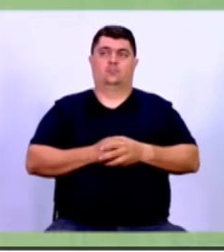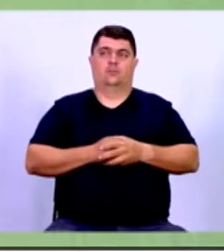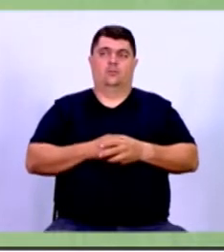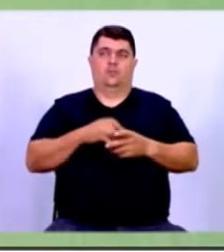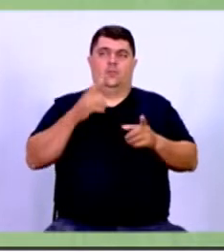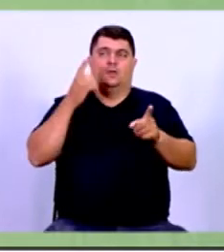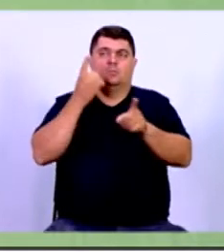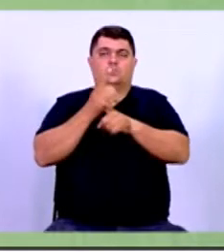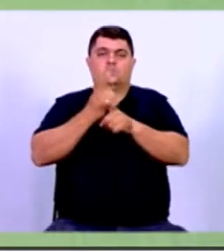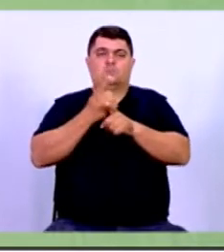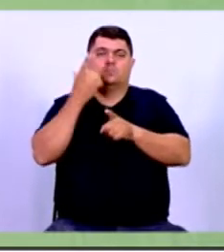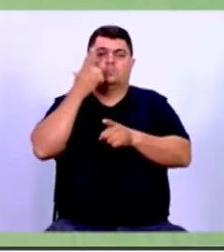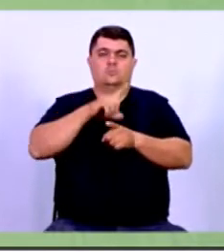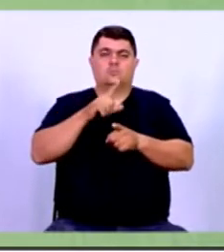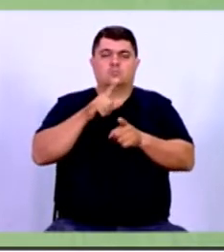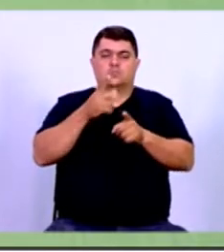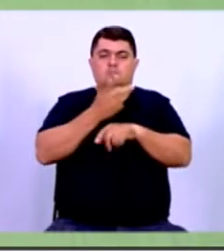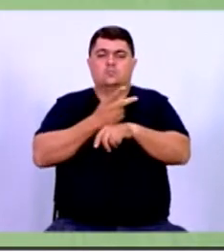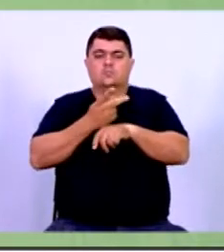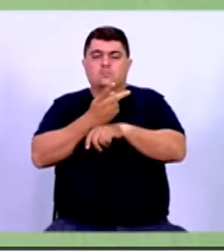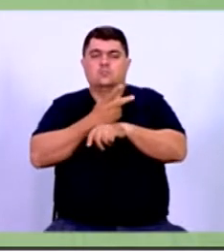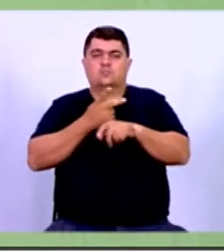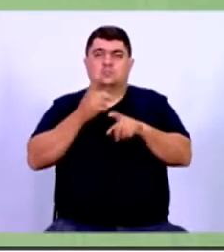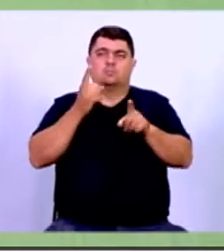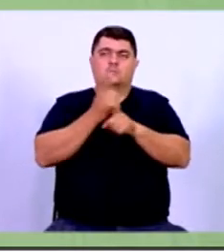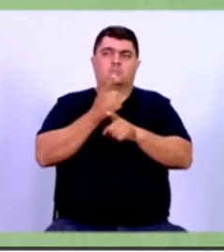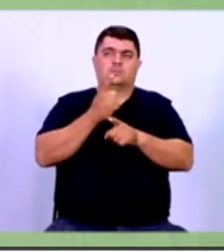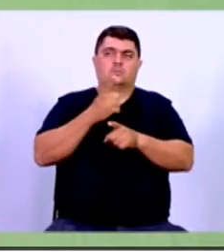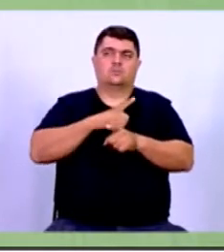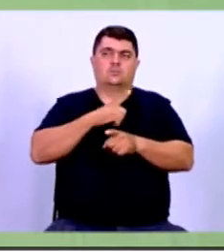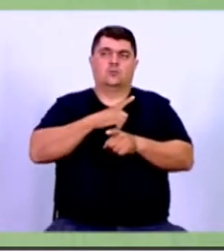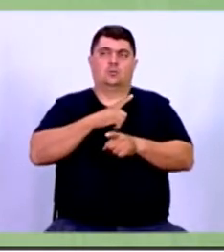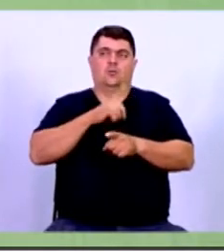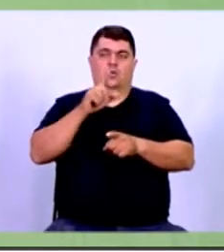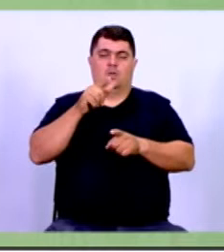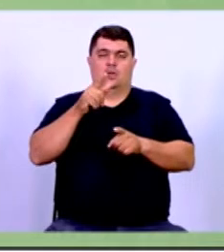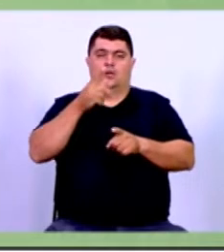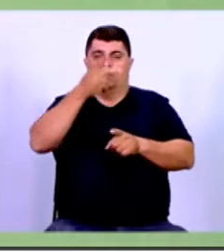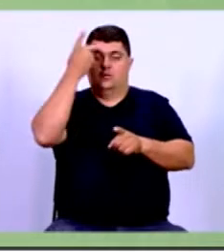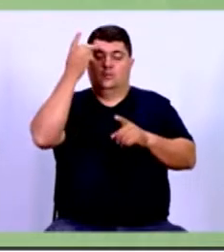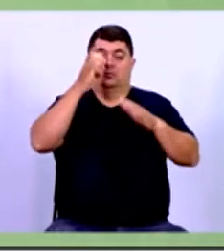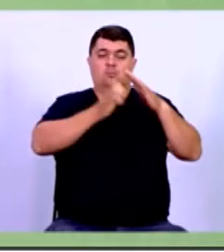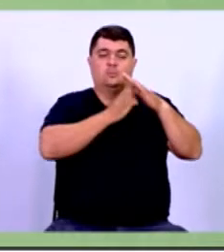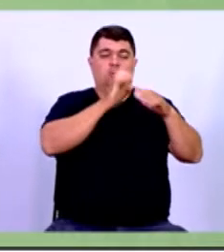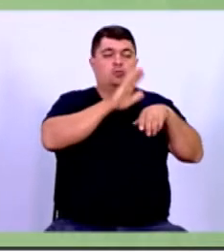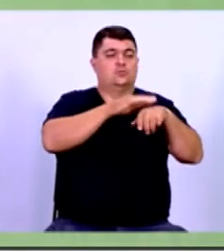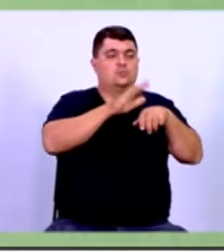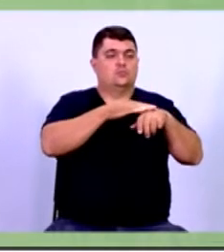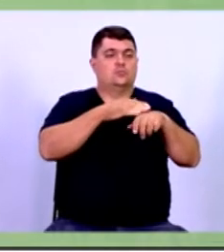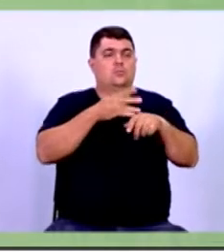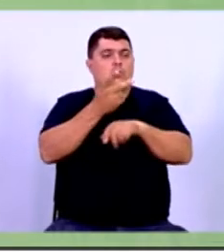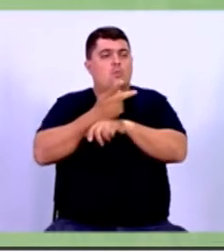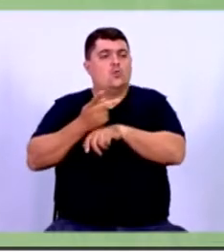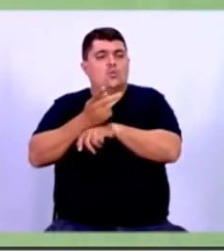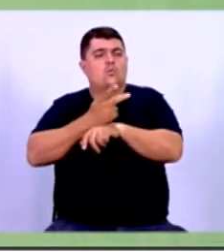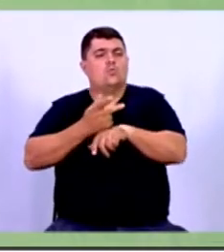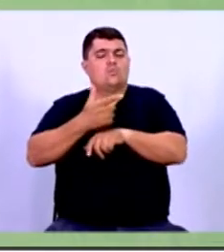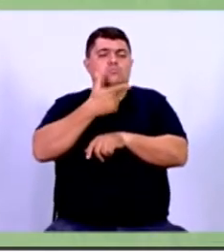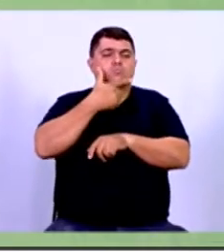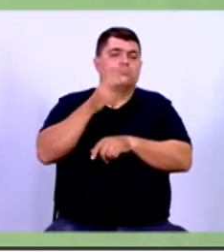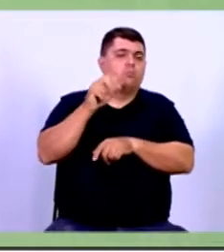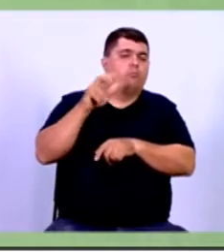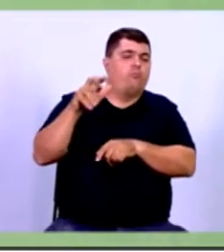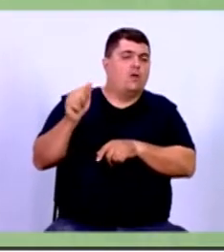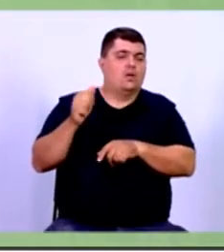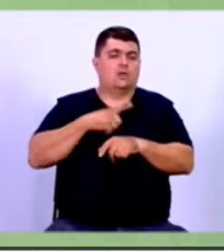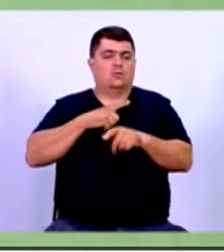Identificar oportunidades de estágio é do agente de integração. É ele que é o principal responsável por fazer